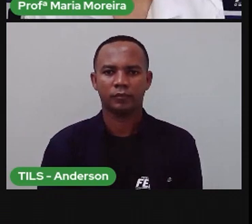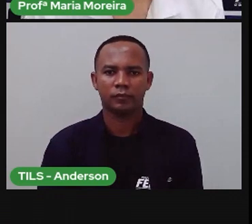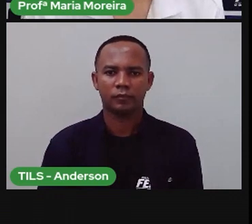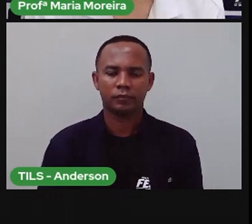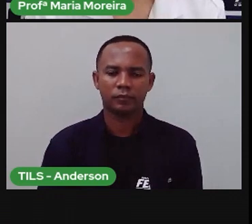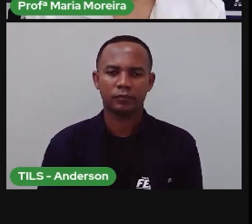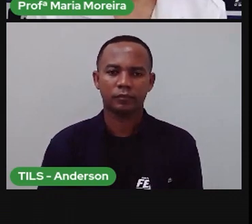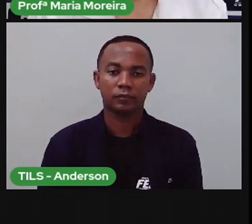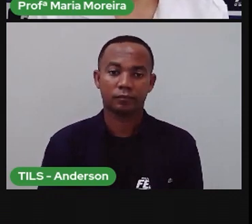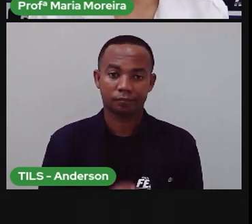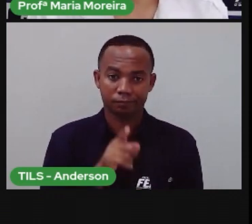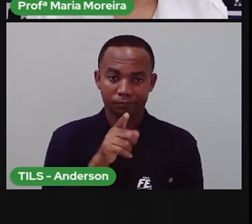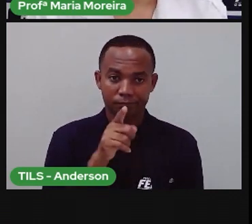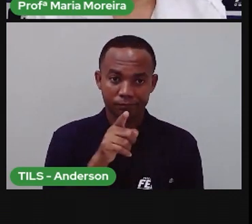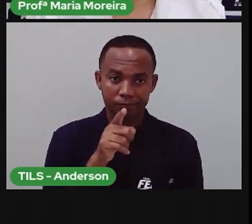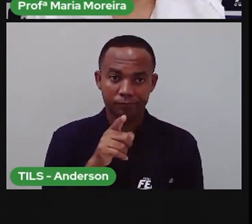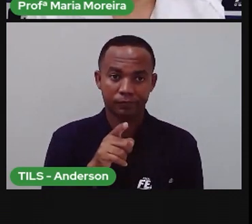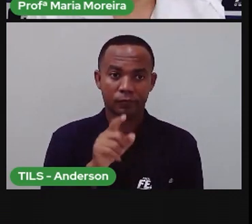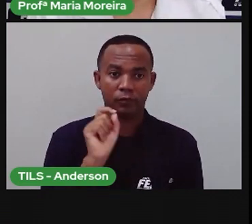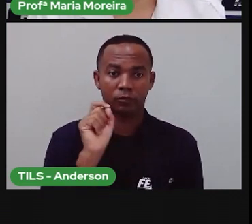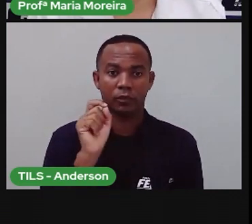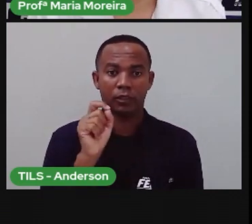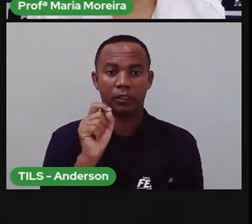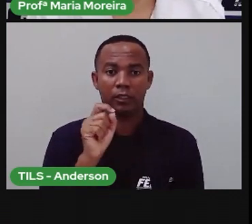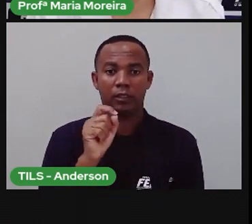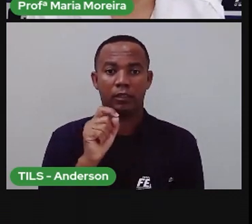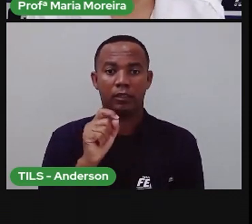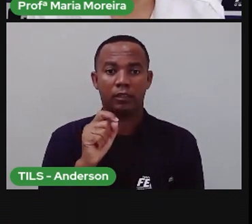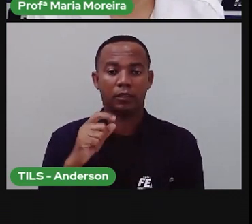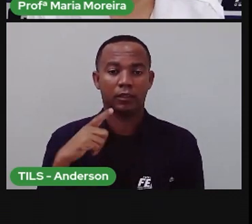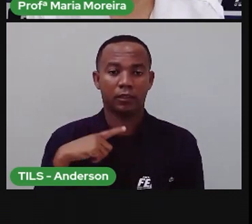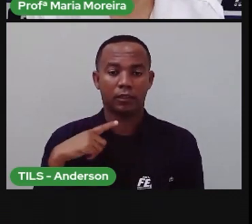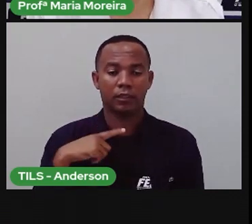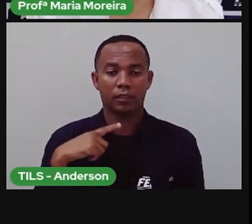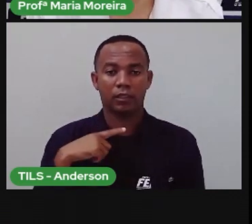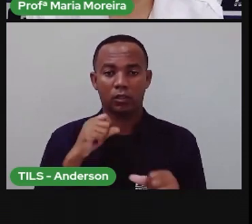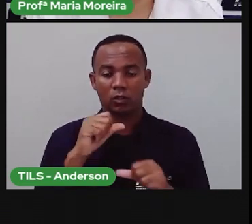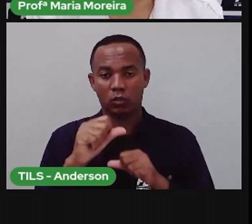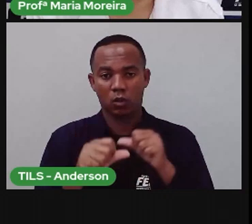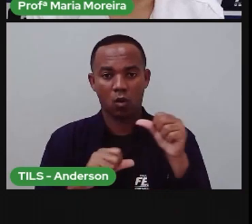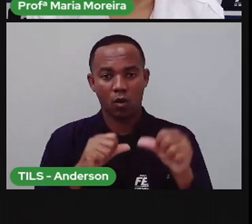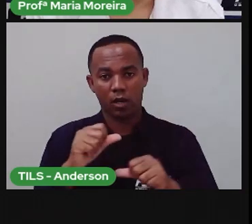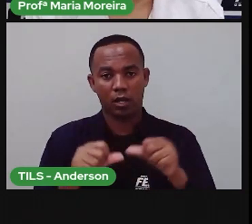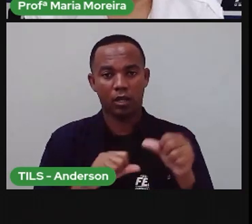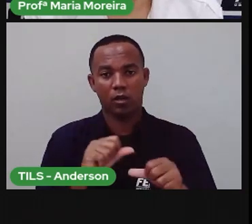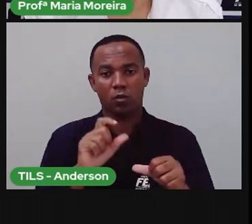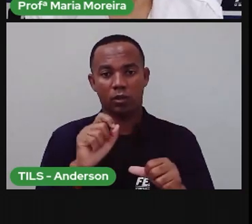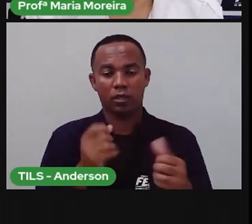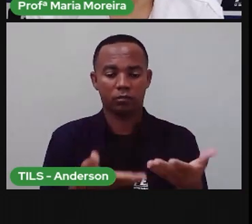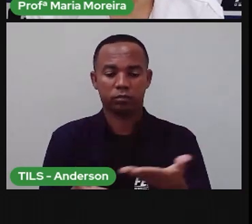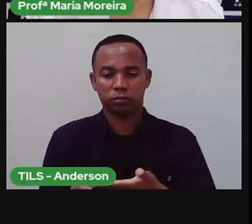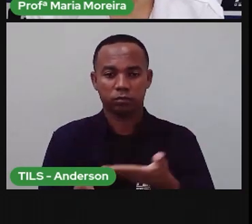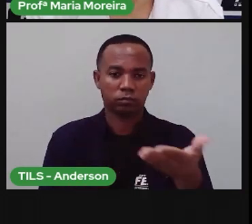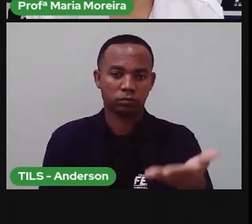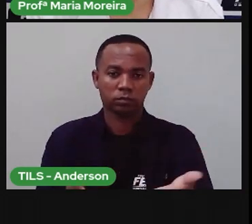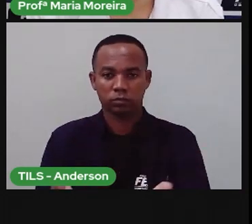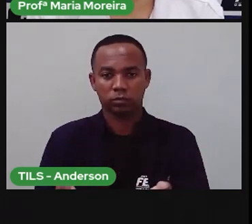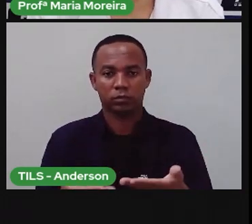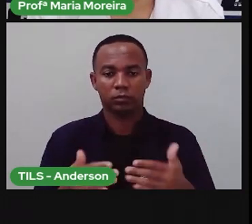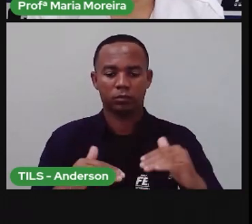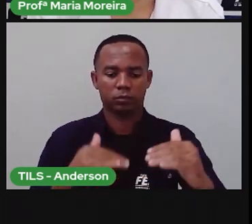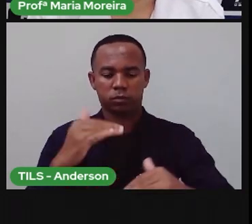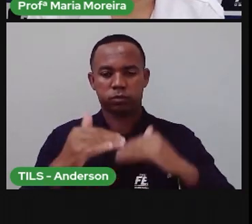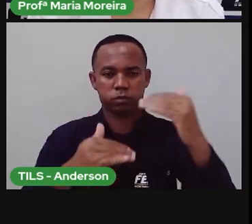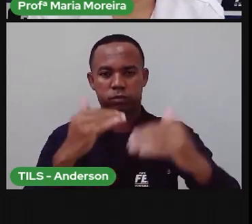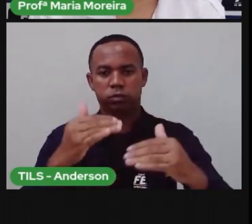é sobre ele, né, que se realizam as principais trocas comerciais do mundo, desde o avanço e crescimento